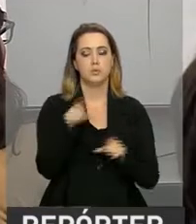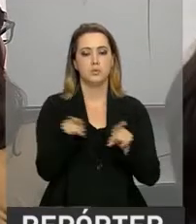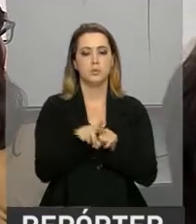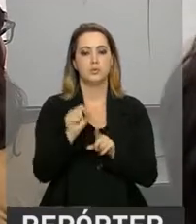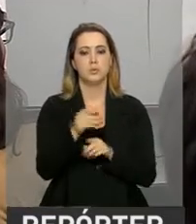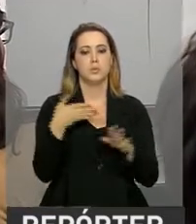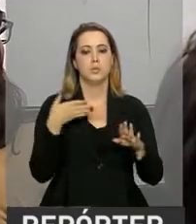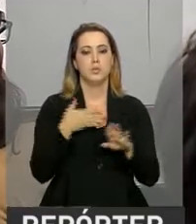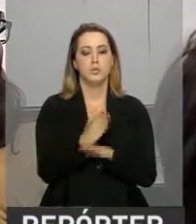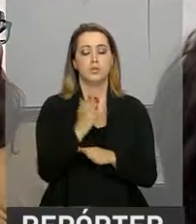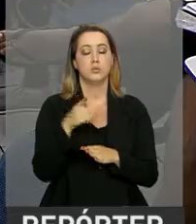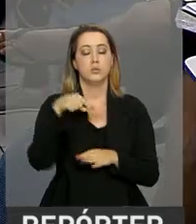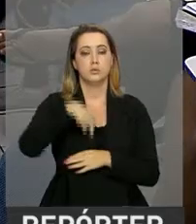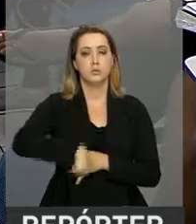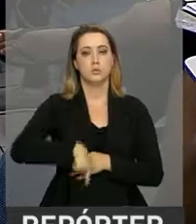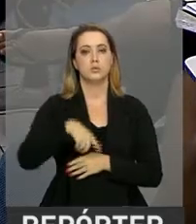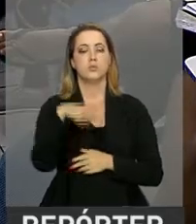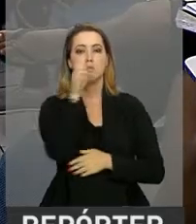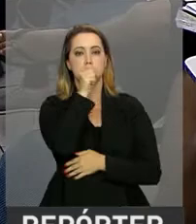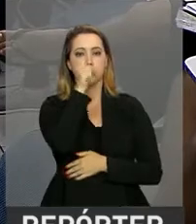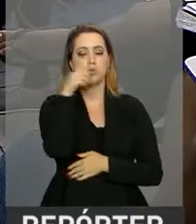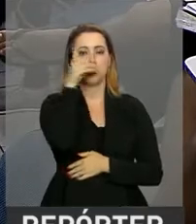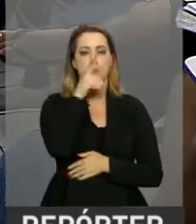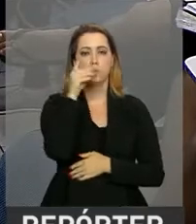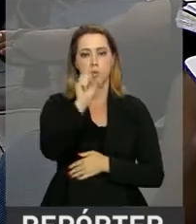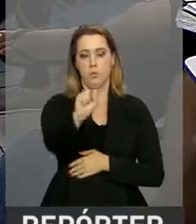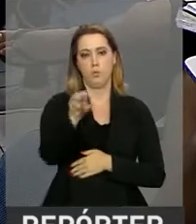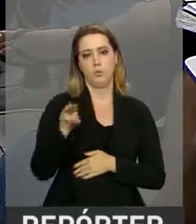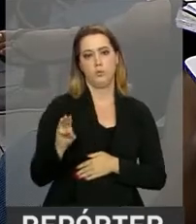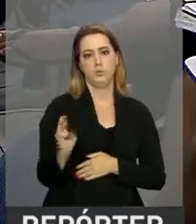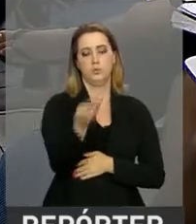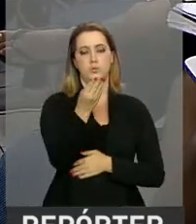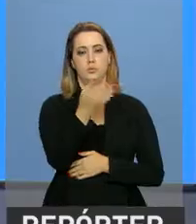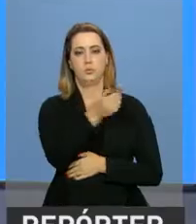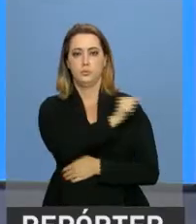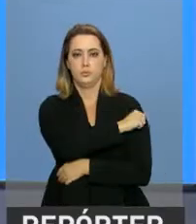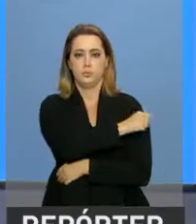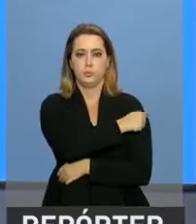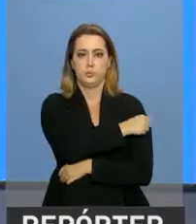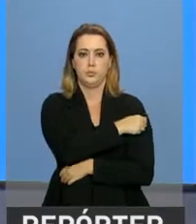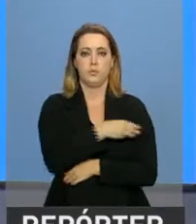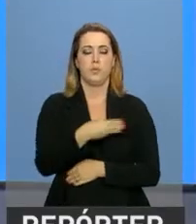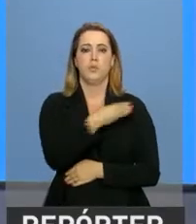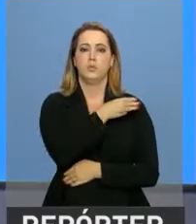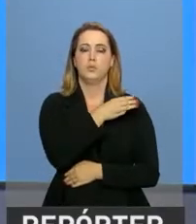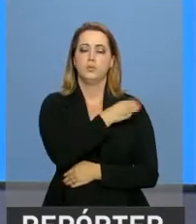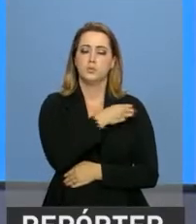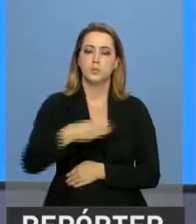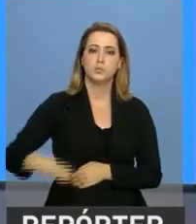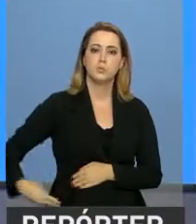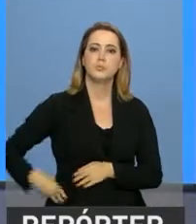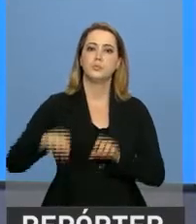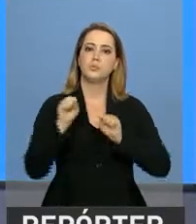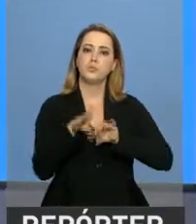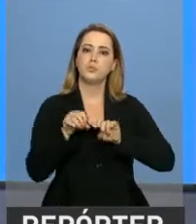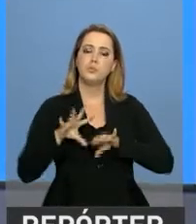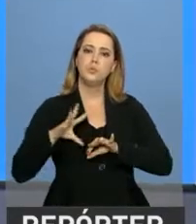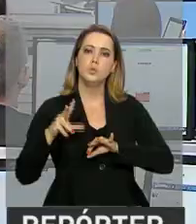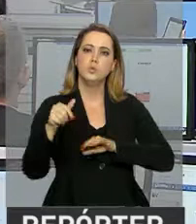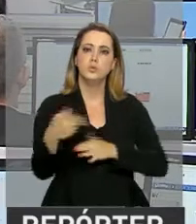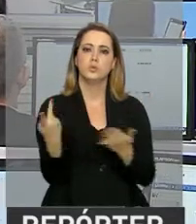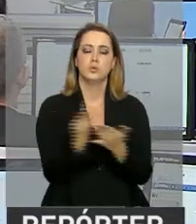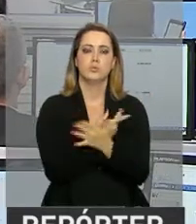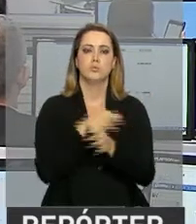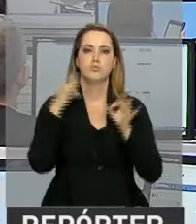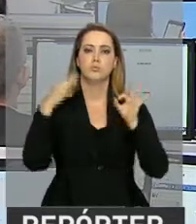ocorrer neste fim de semana para cerca de 8 milhões de estudantes o ministro da educação disse que tudo está sendo feito